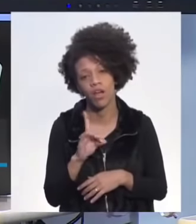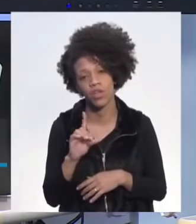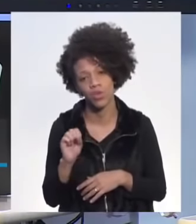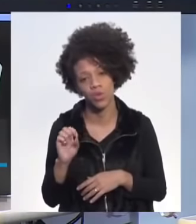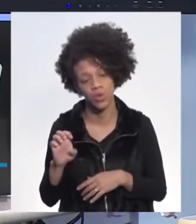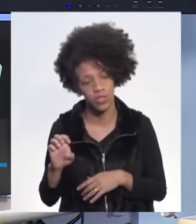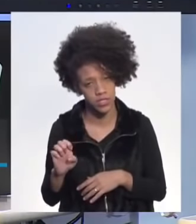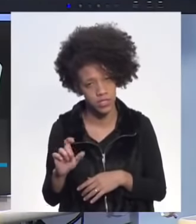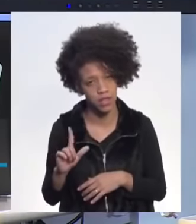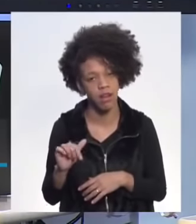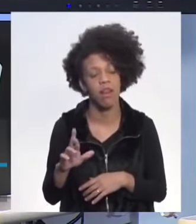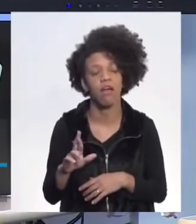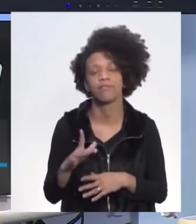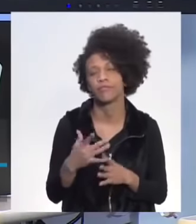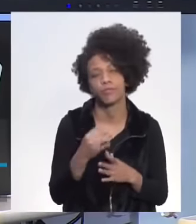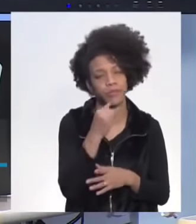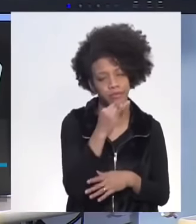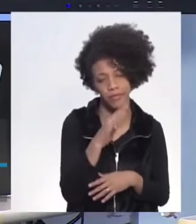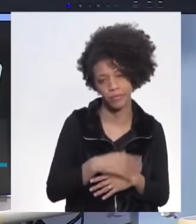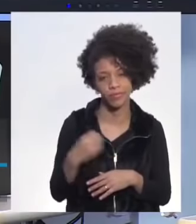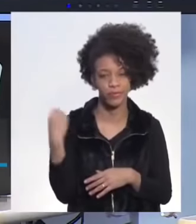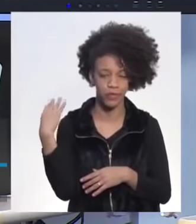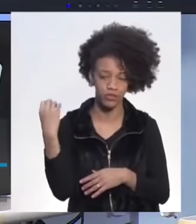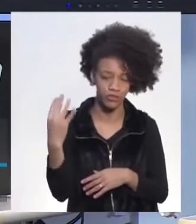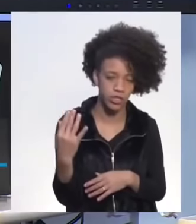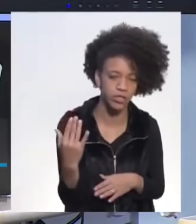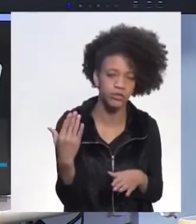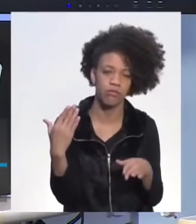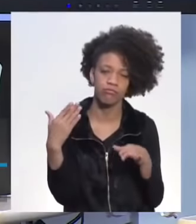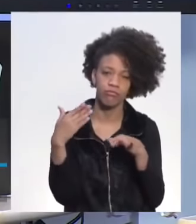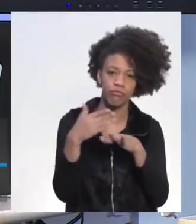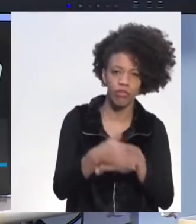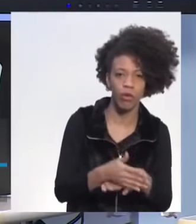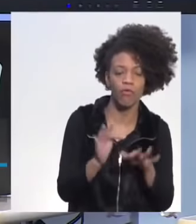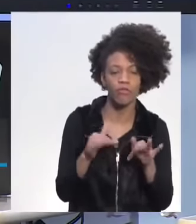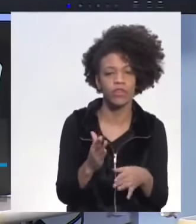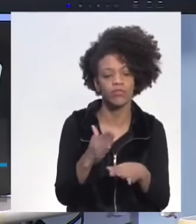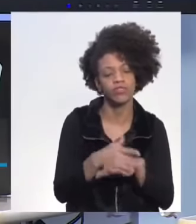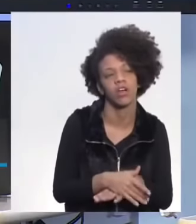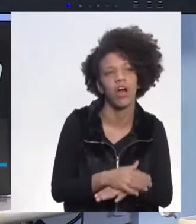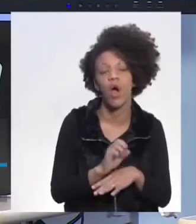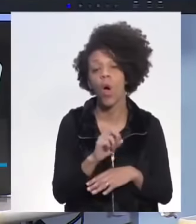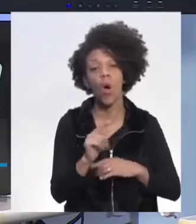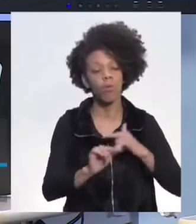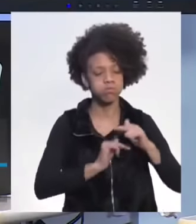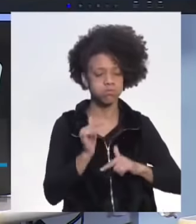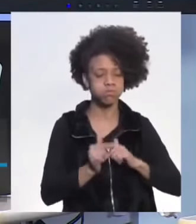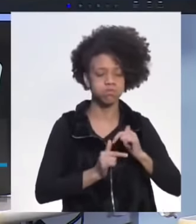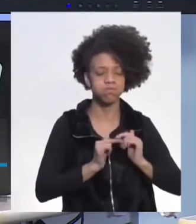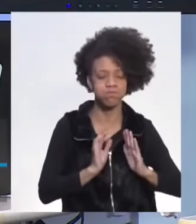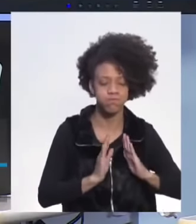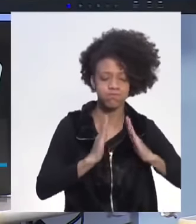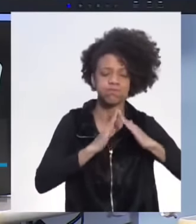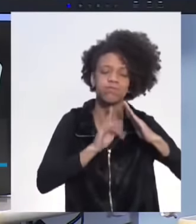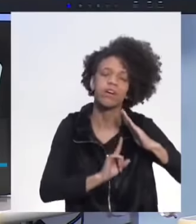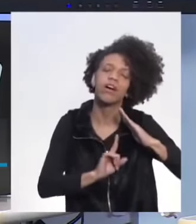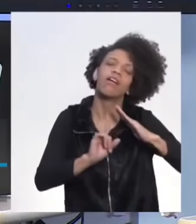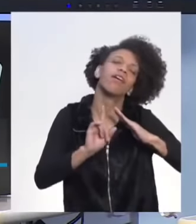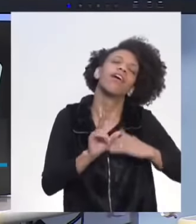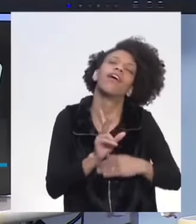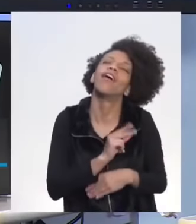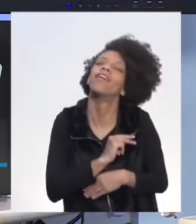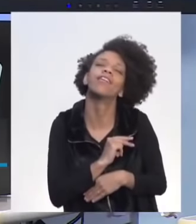de repente, depois de uma viagem, ou depois de um dia de trabalho cansativo, alguma coisa assim, a gente fala, ai, lar do ocilar, parece